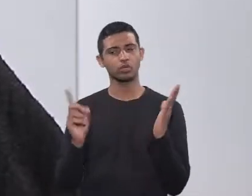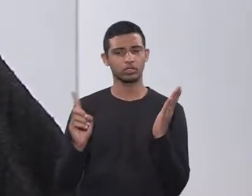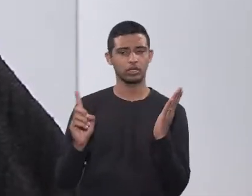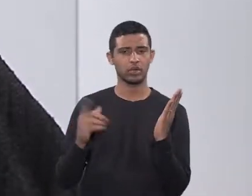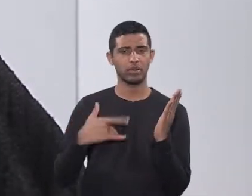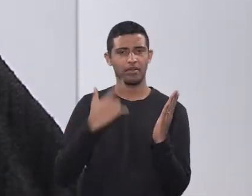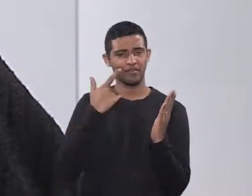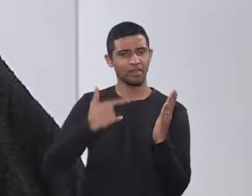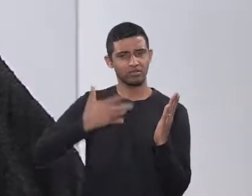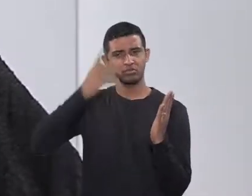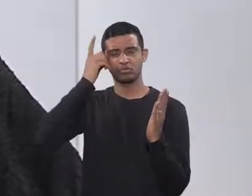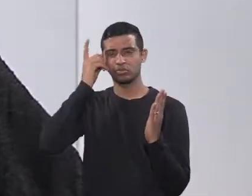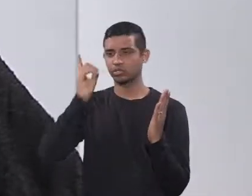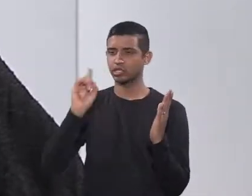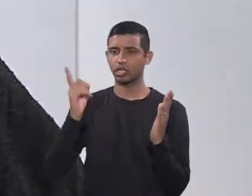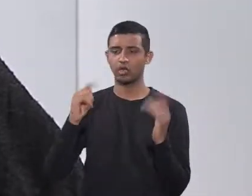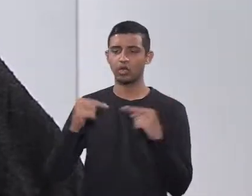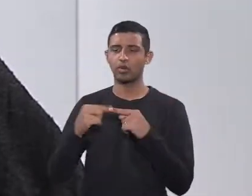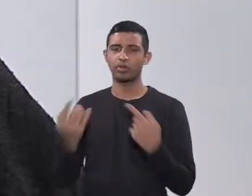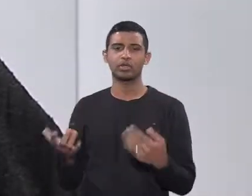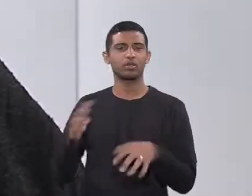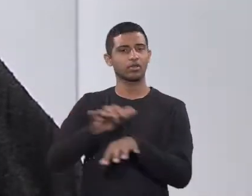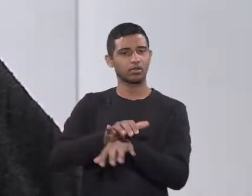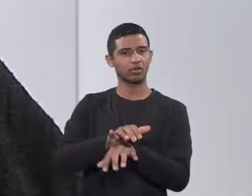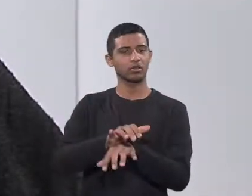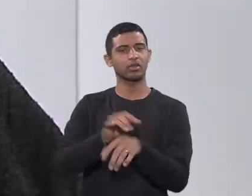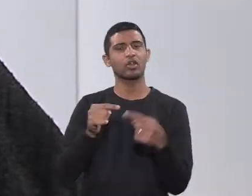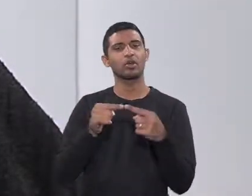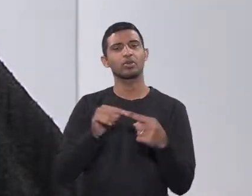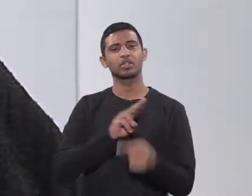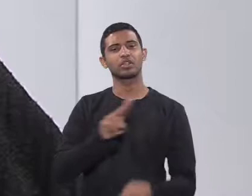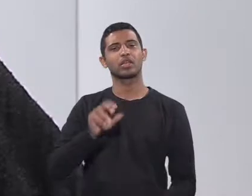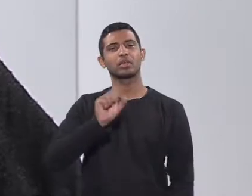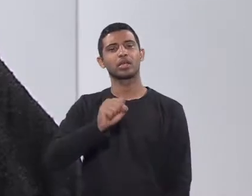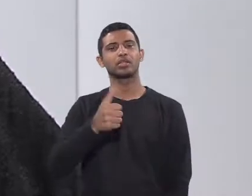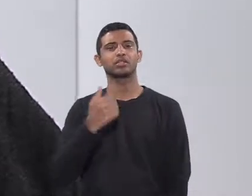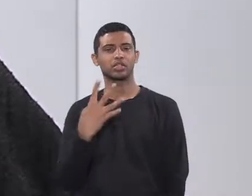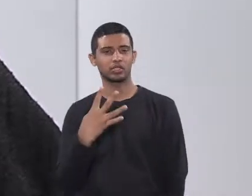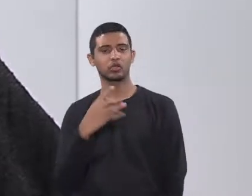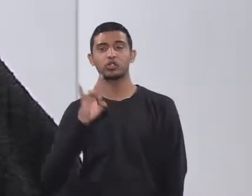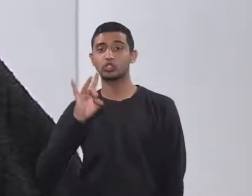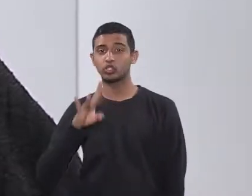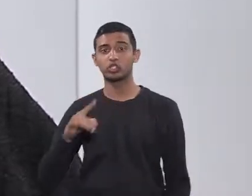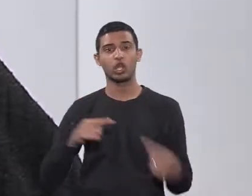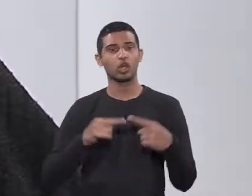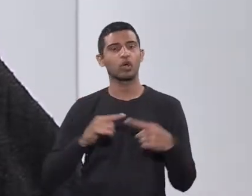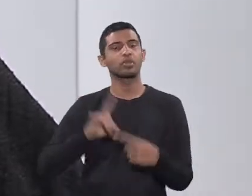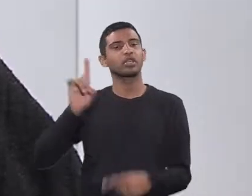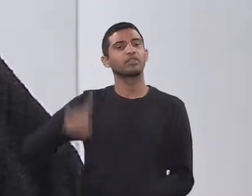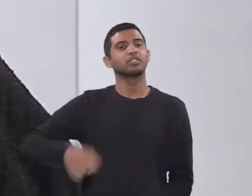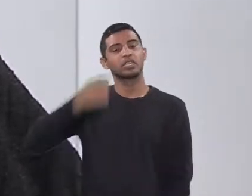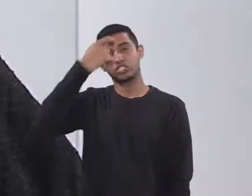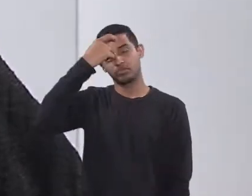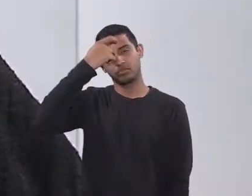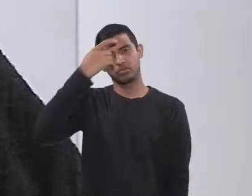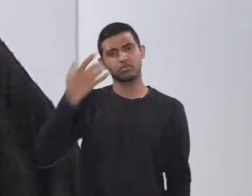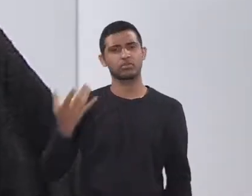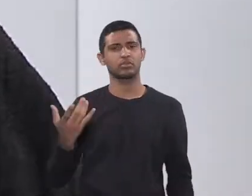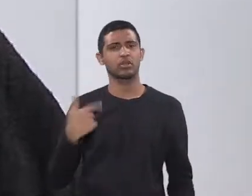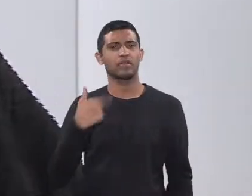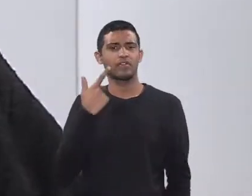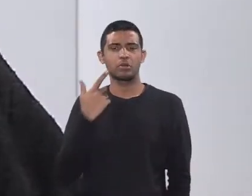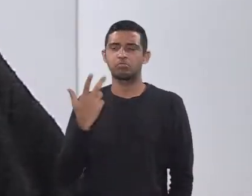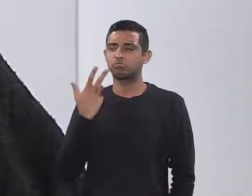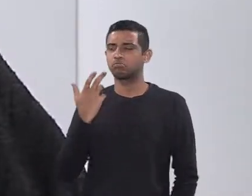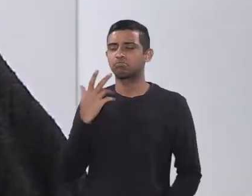de Down não tem classe, eles são incluídos no que se chama S14, que é uma classe só para deficiente mental. Então, são pessoas